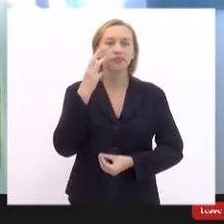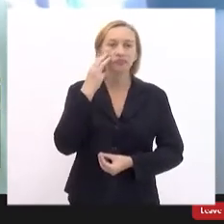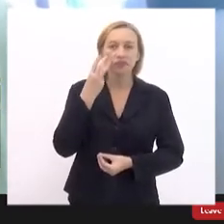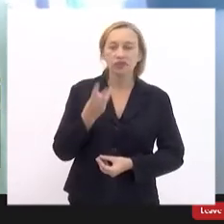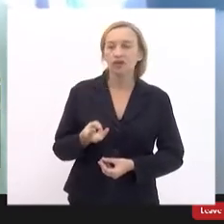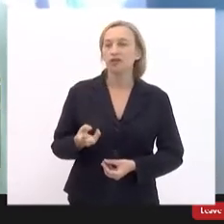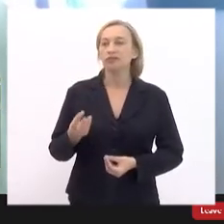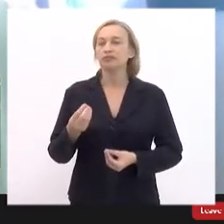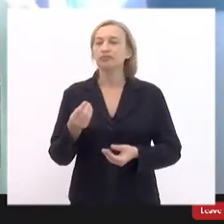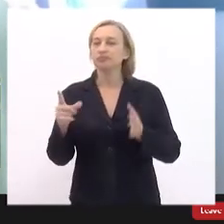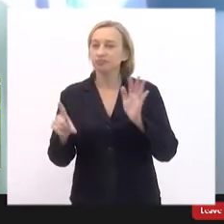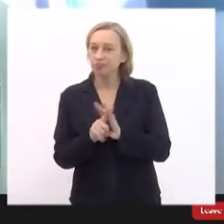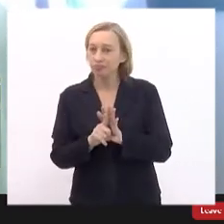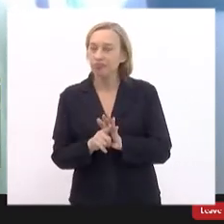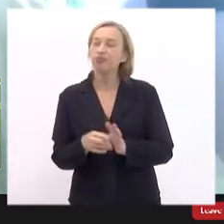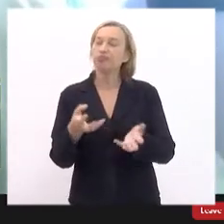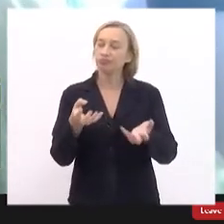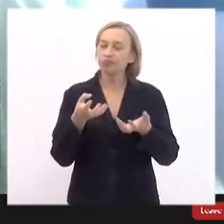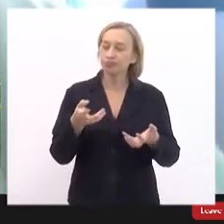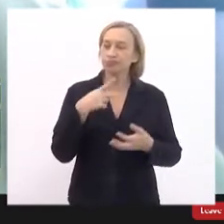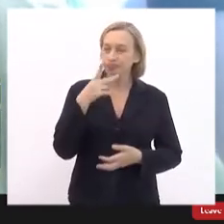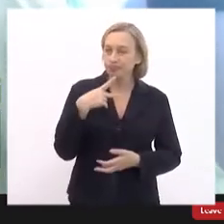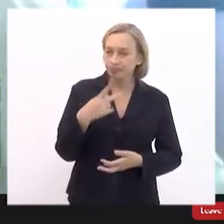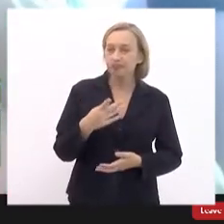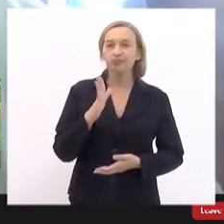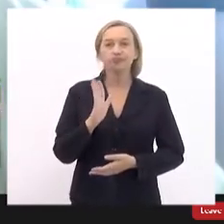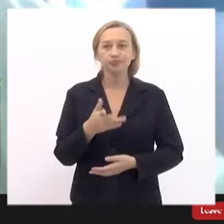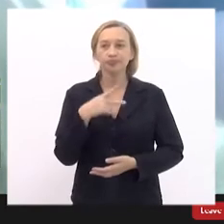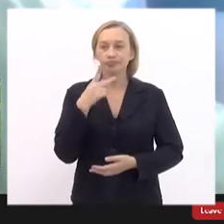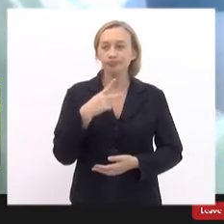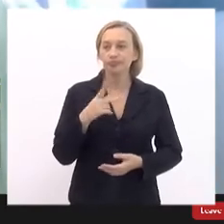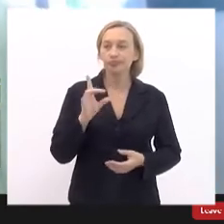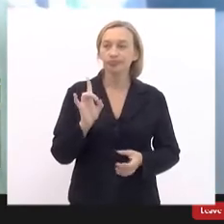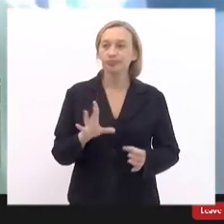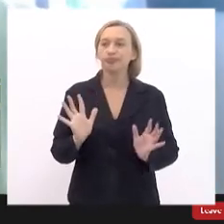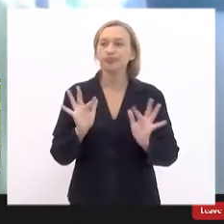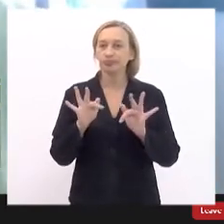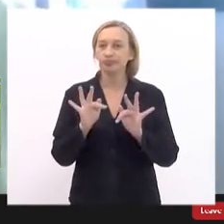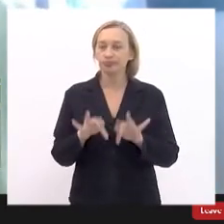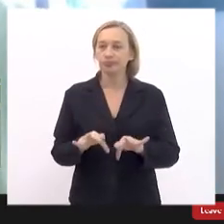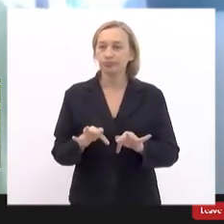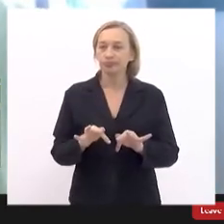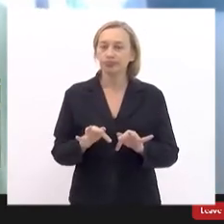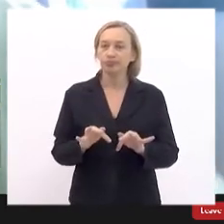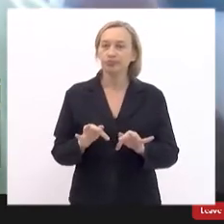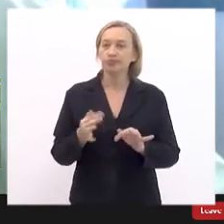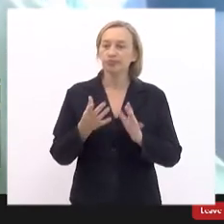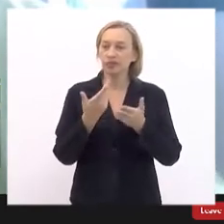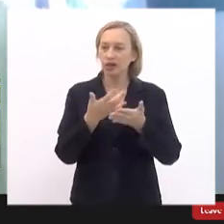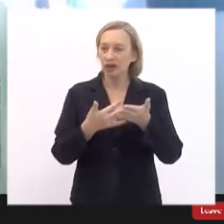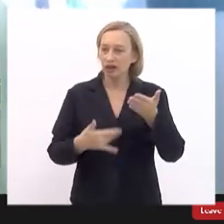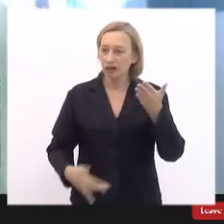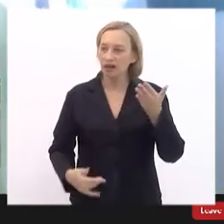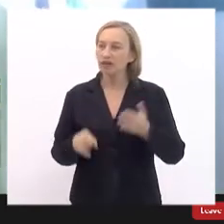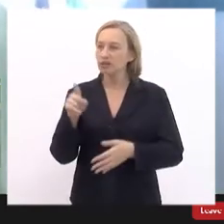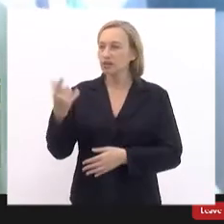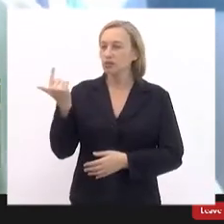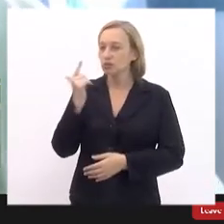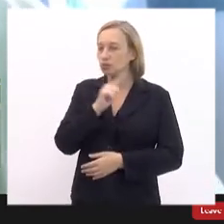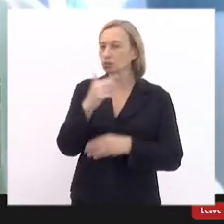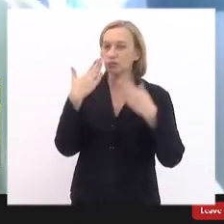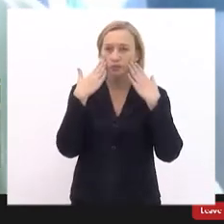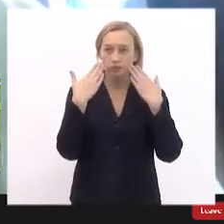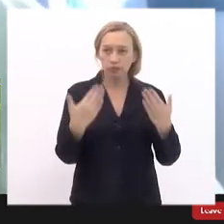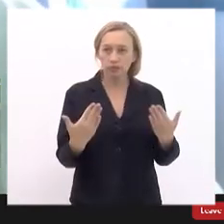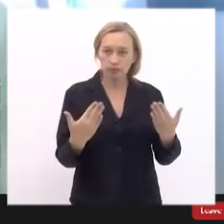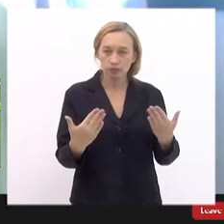e essas leis que eu queria colocar, e já coloquei, só para complementar a lista extensiva que você conseguiu apresentar